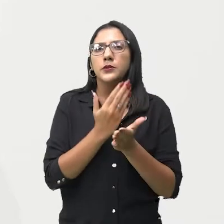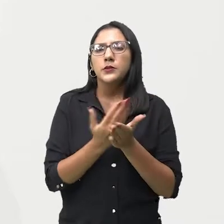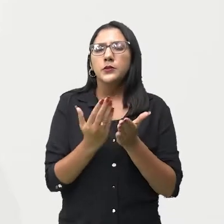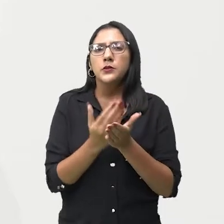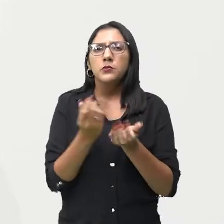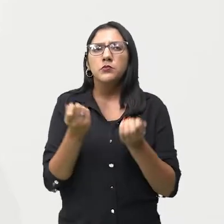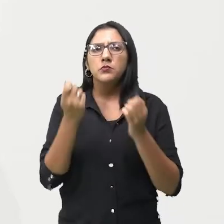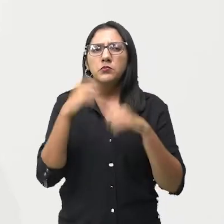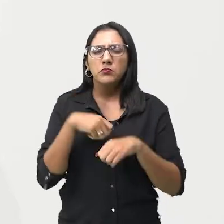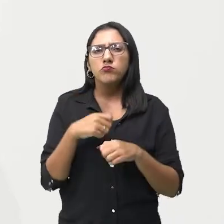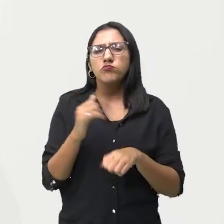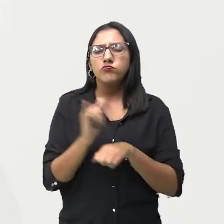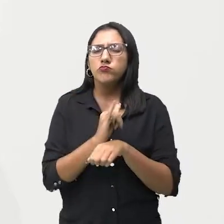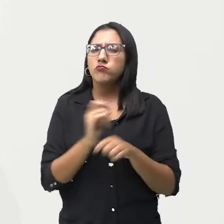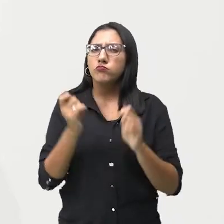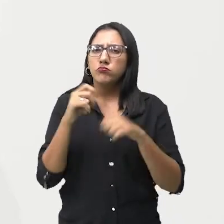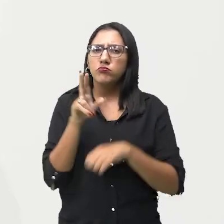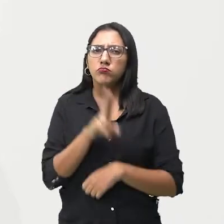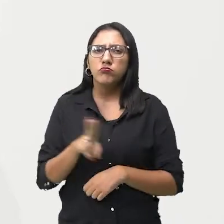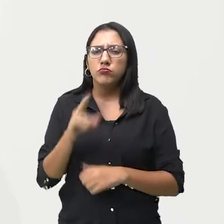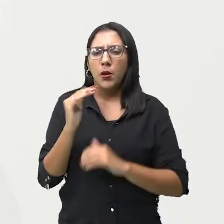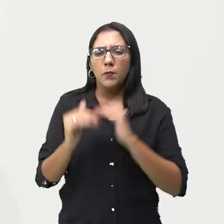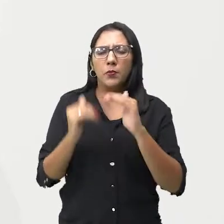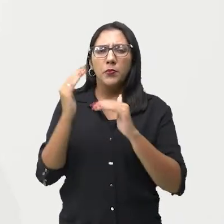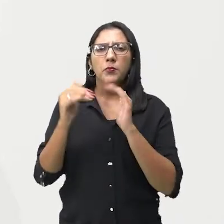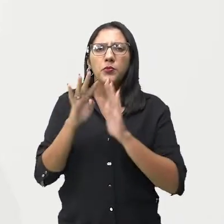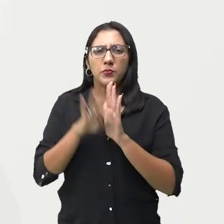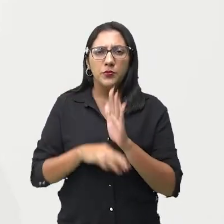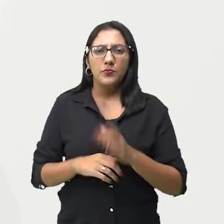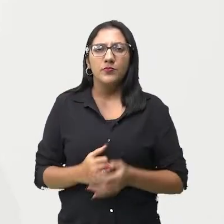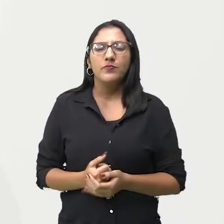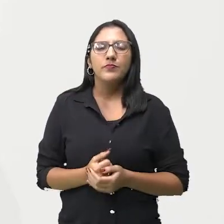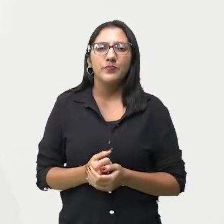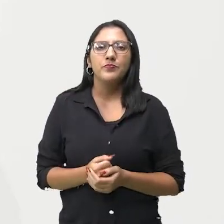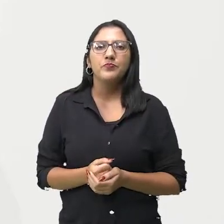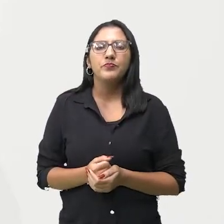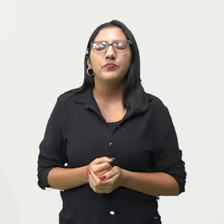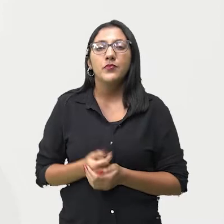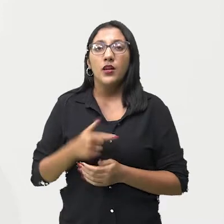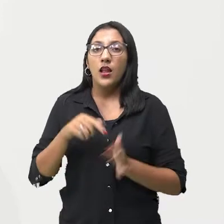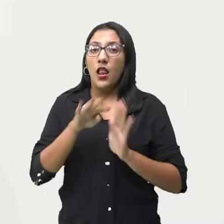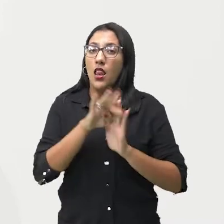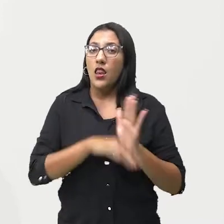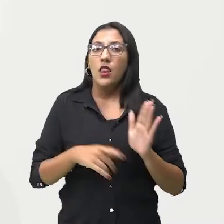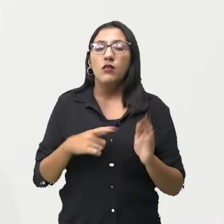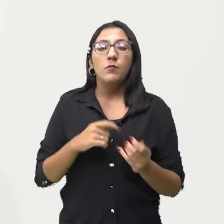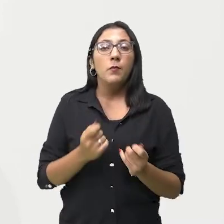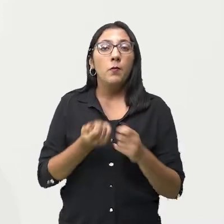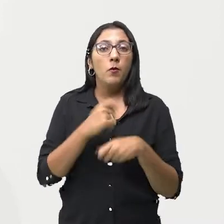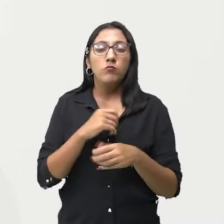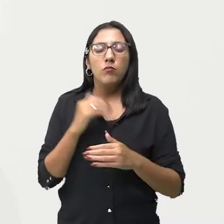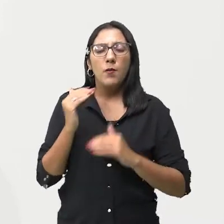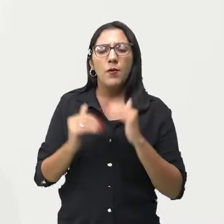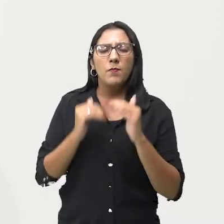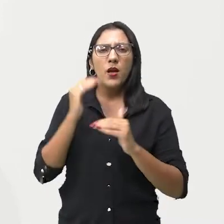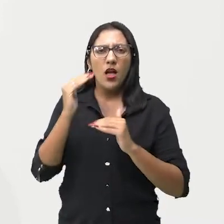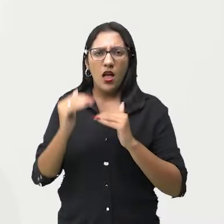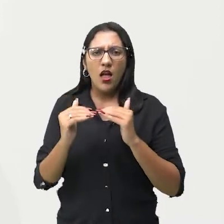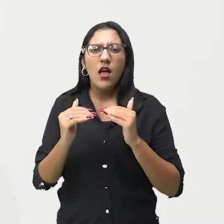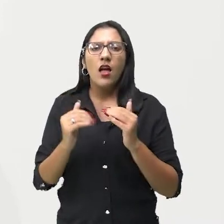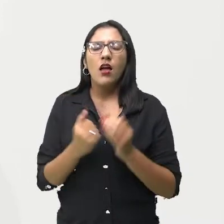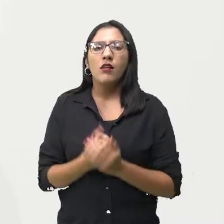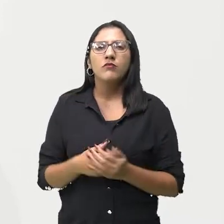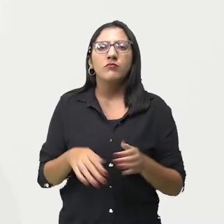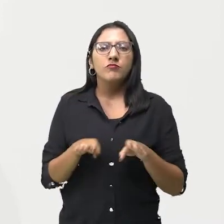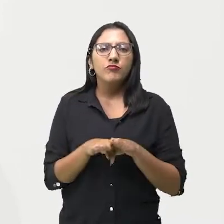sua progressão. Então, para que o texto progrida tematicamente, para